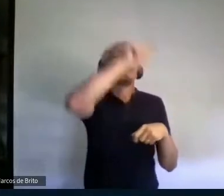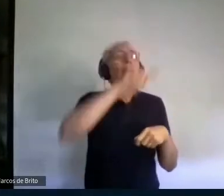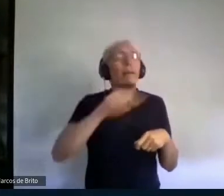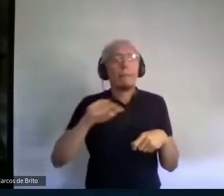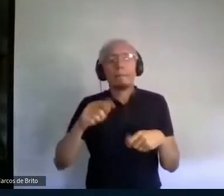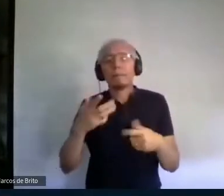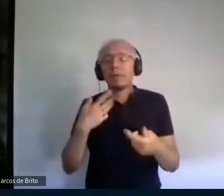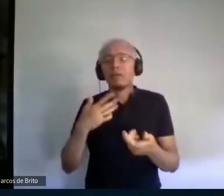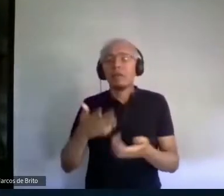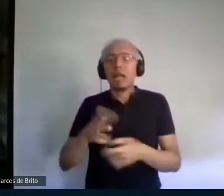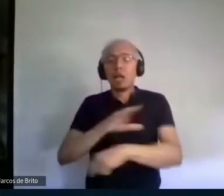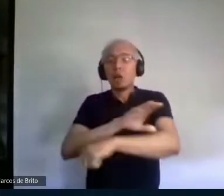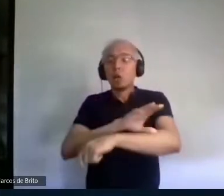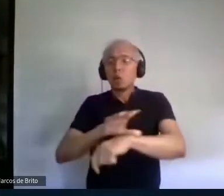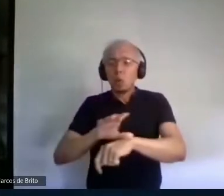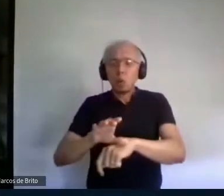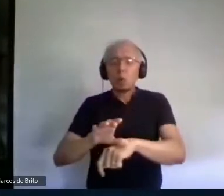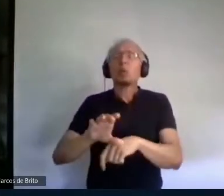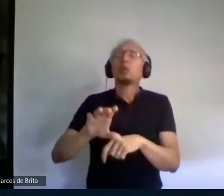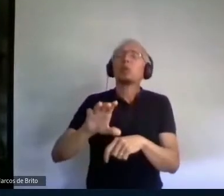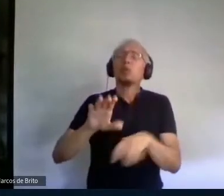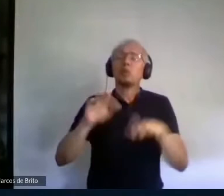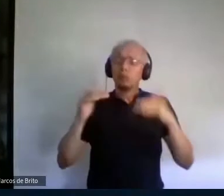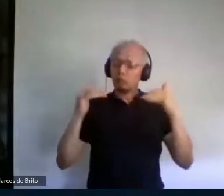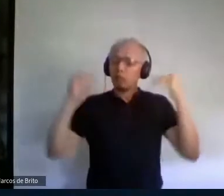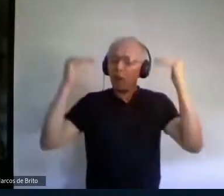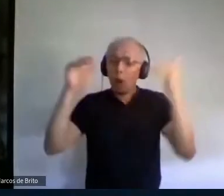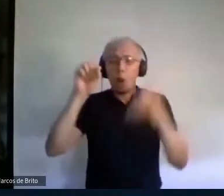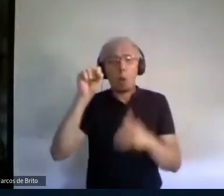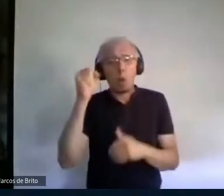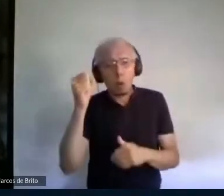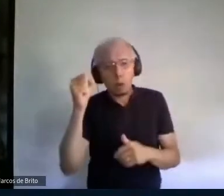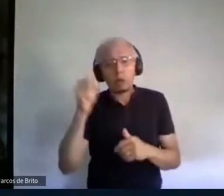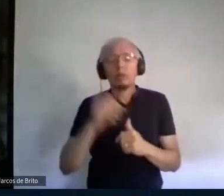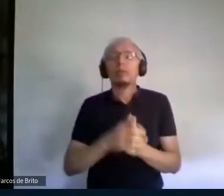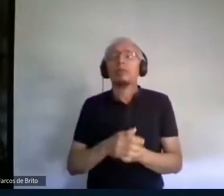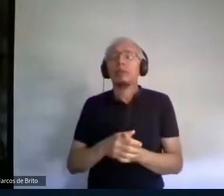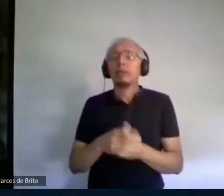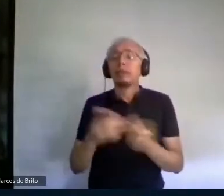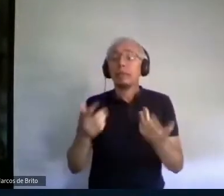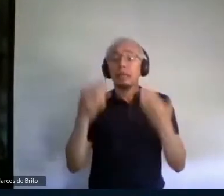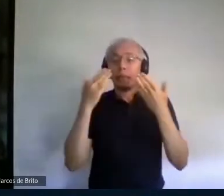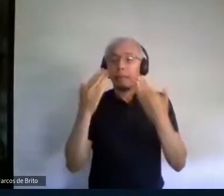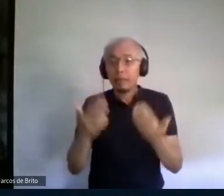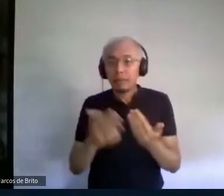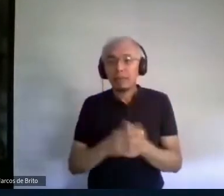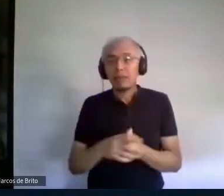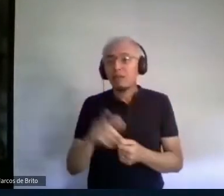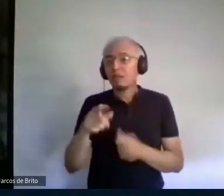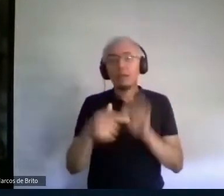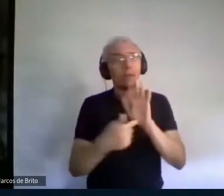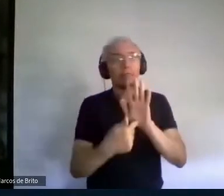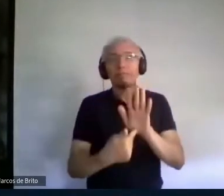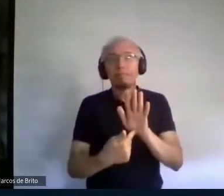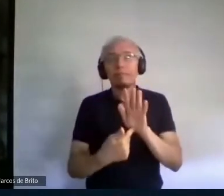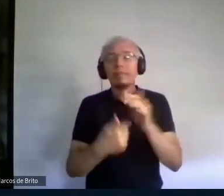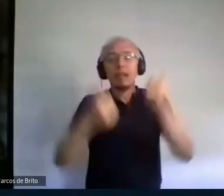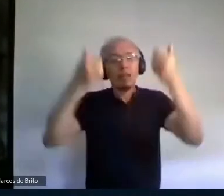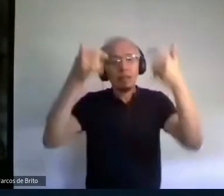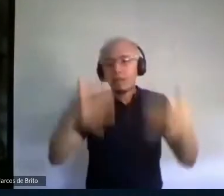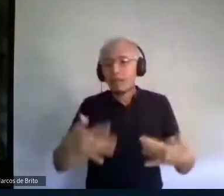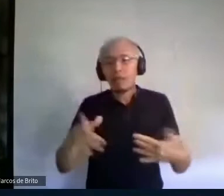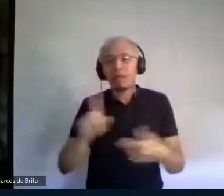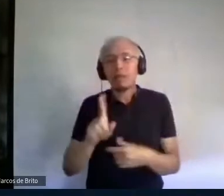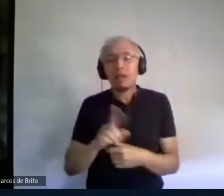cursos de graduação, né? E nessa apresentação, você inclusive não menciona